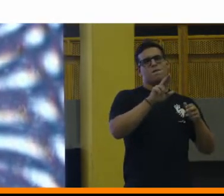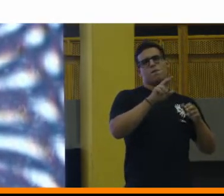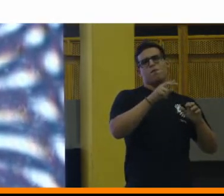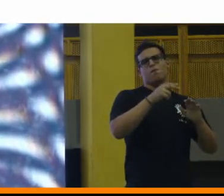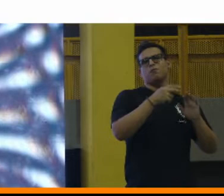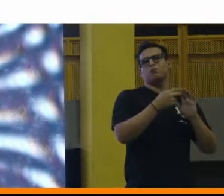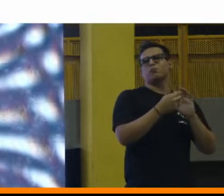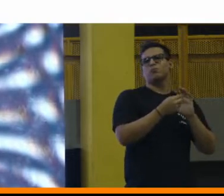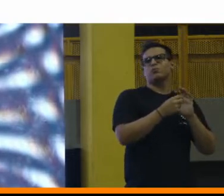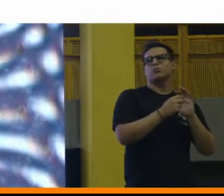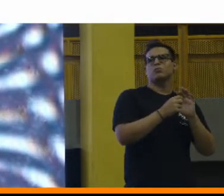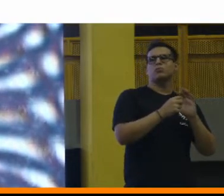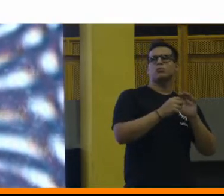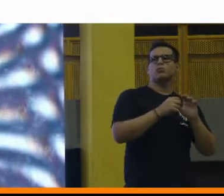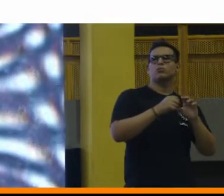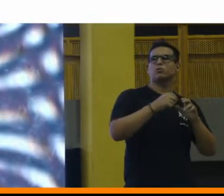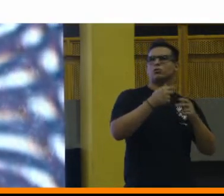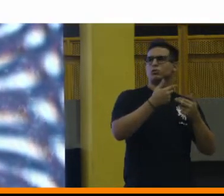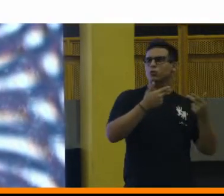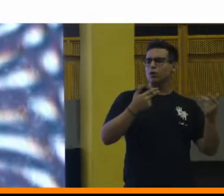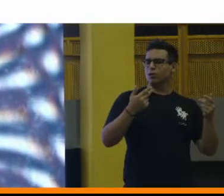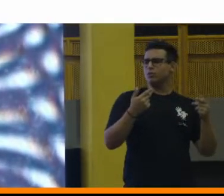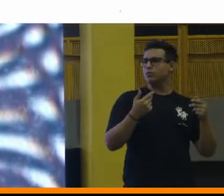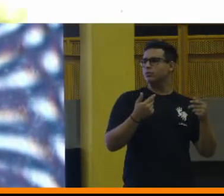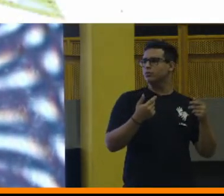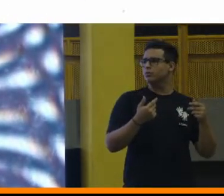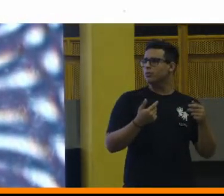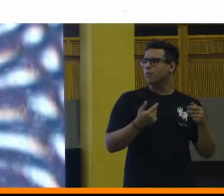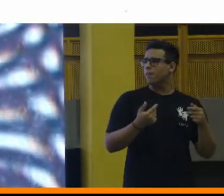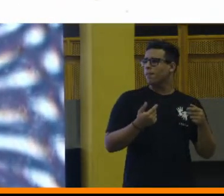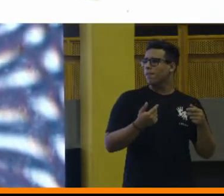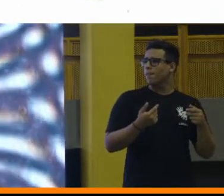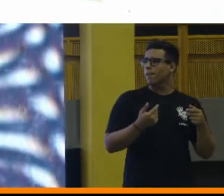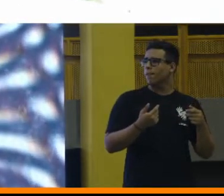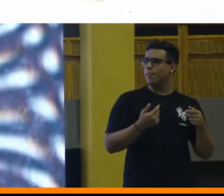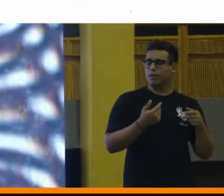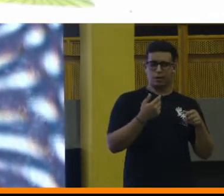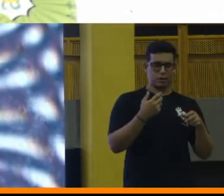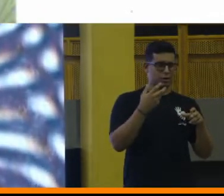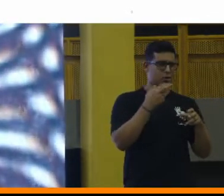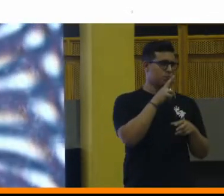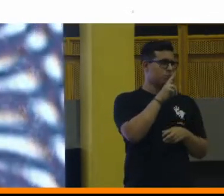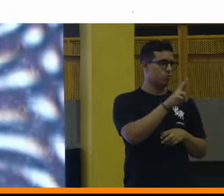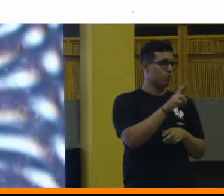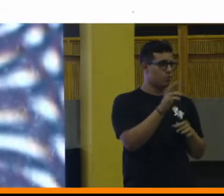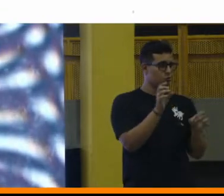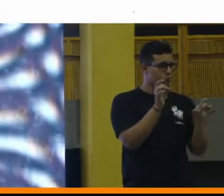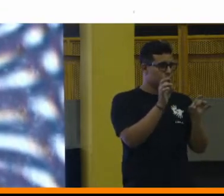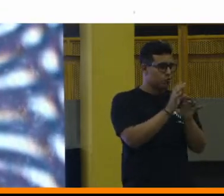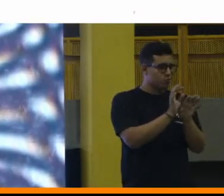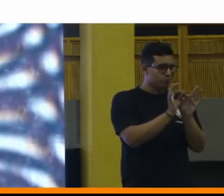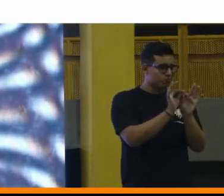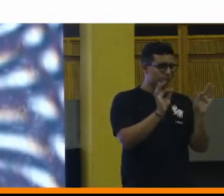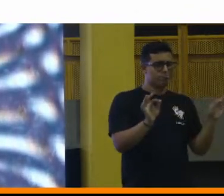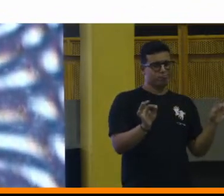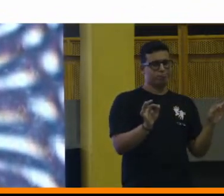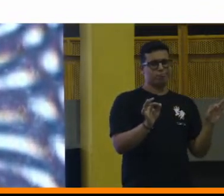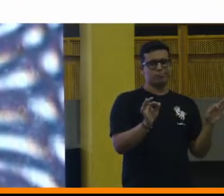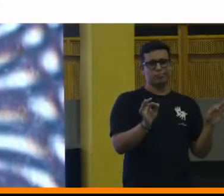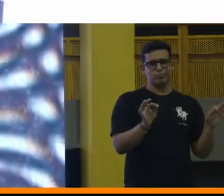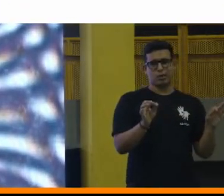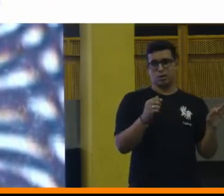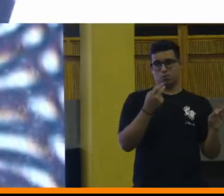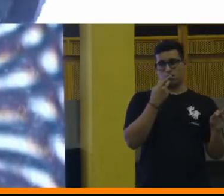de bloquinhos para resolver uma boa prova de física? Não estou dizendo